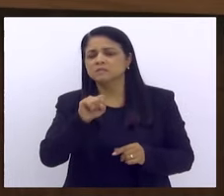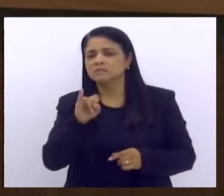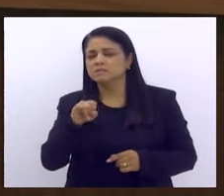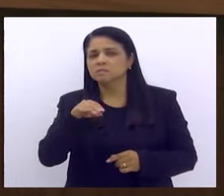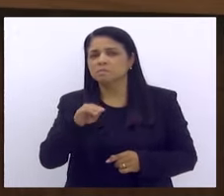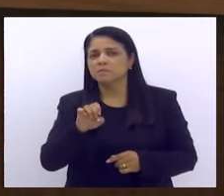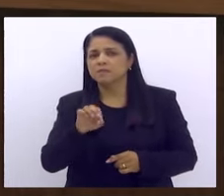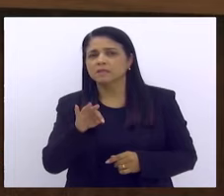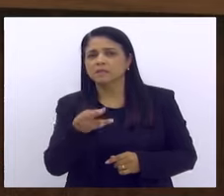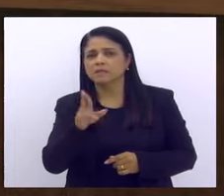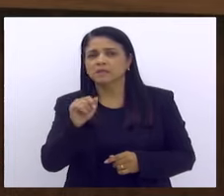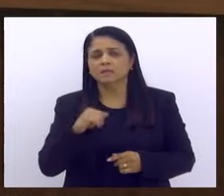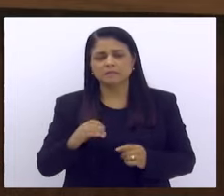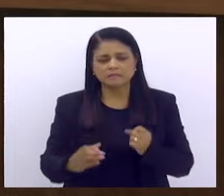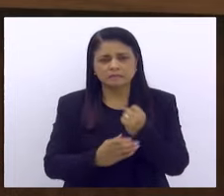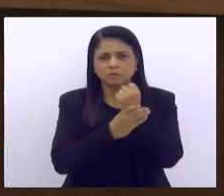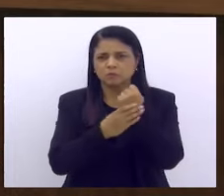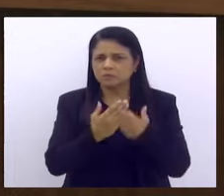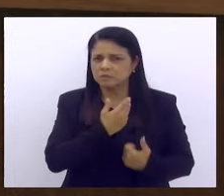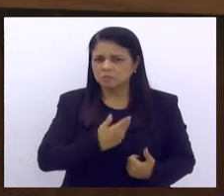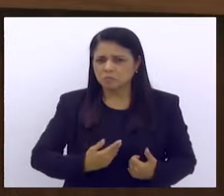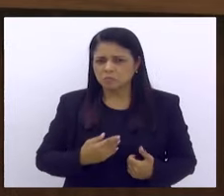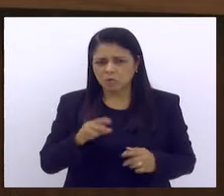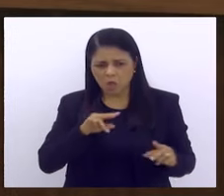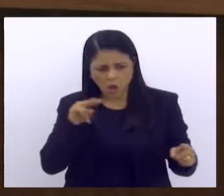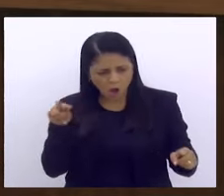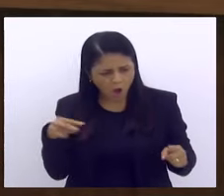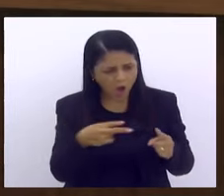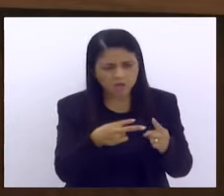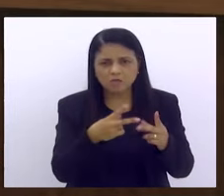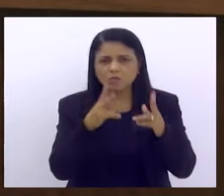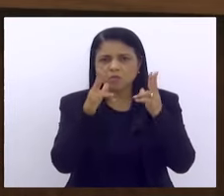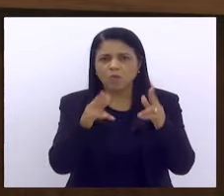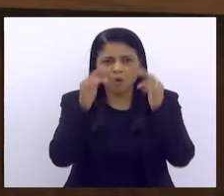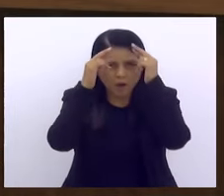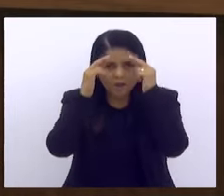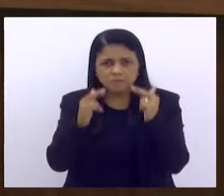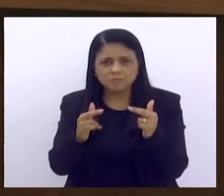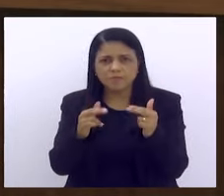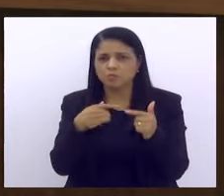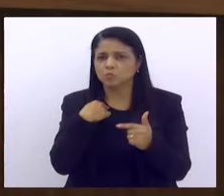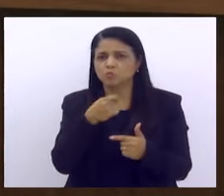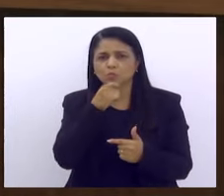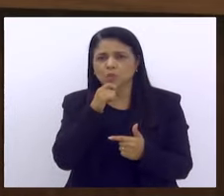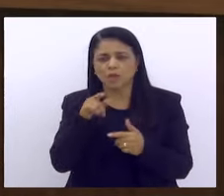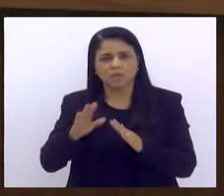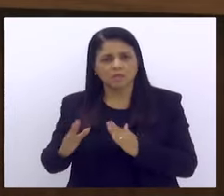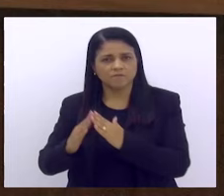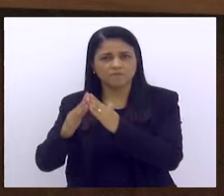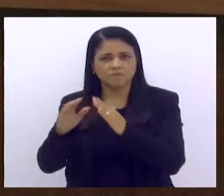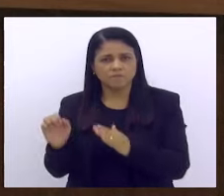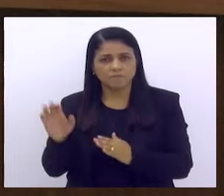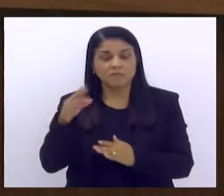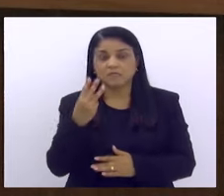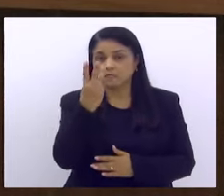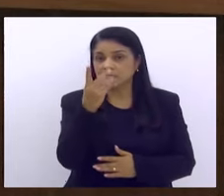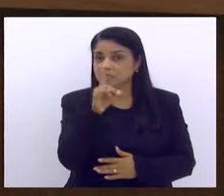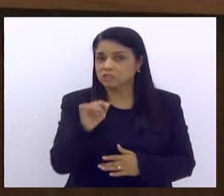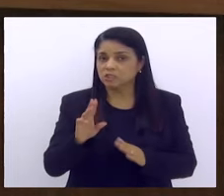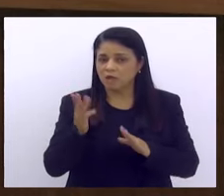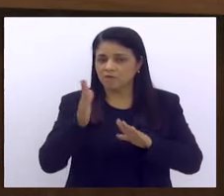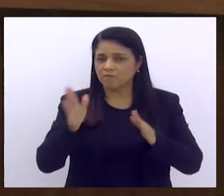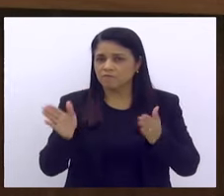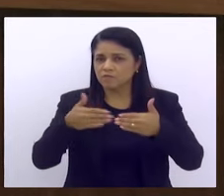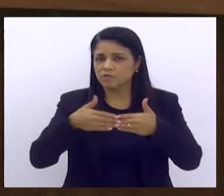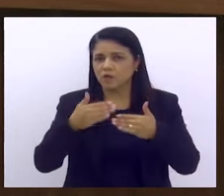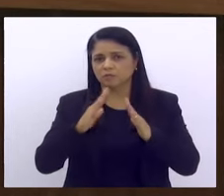de segurança que não olha para a favela e para a periferia com a dignidade e respeito que merecem? Então, estamos 3 dias sem aula,